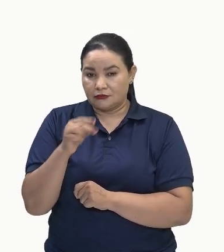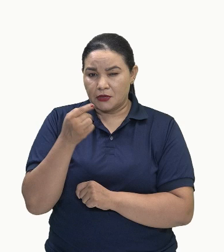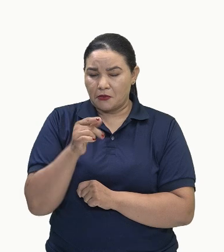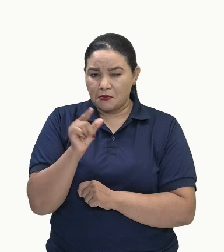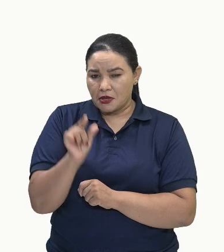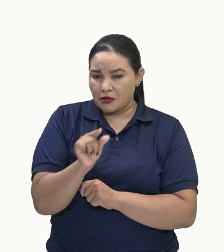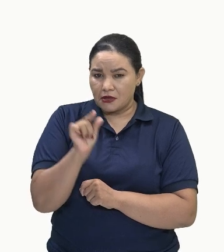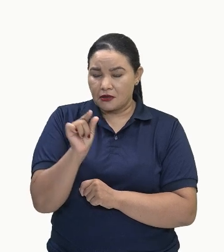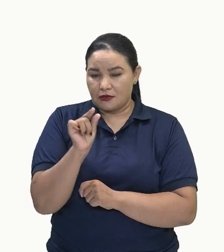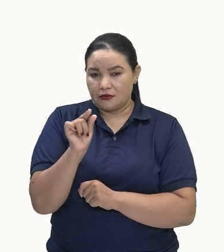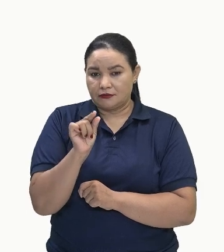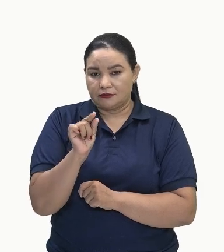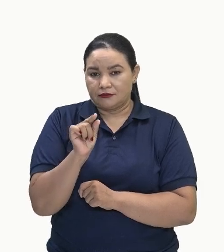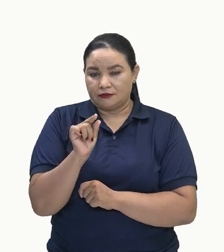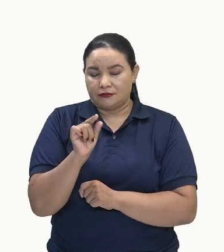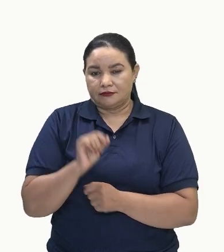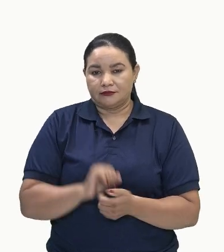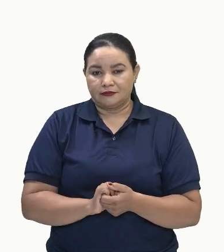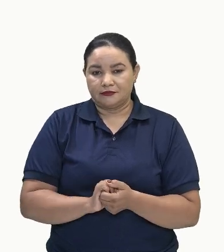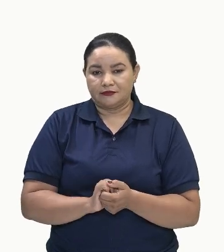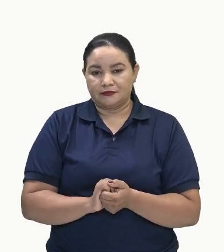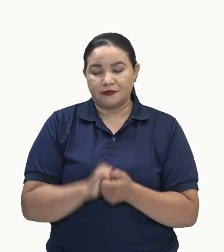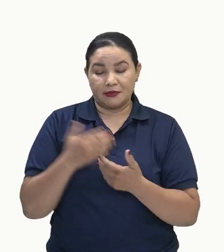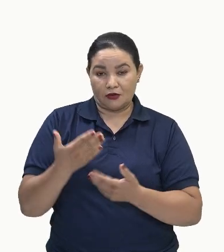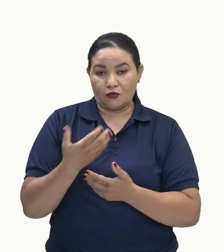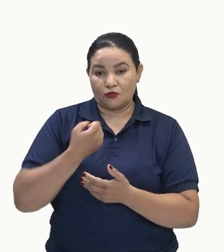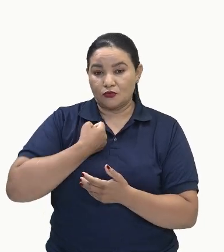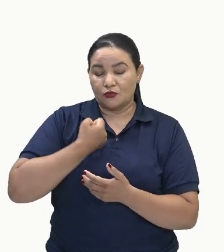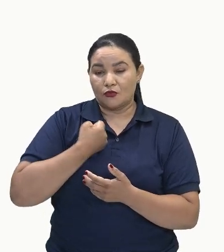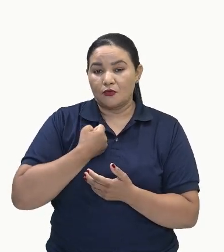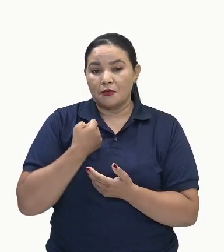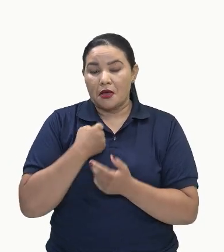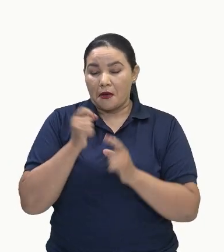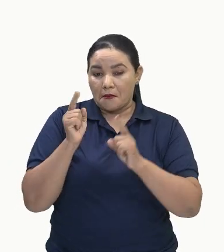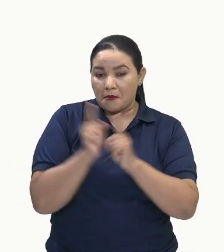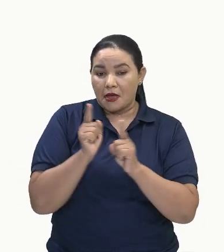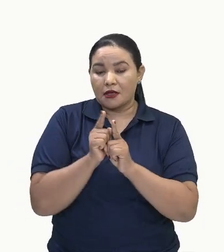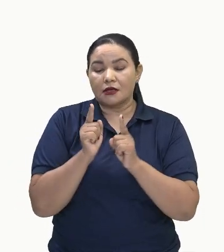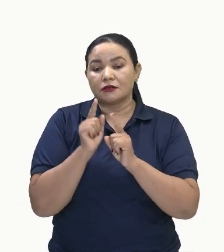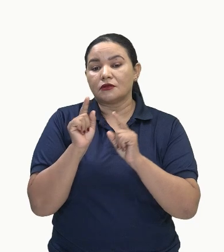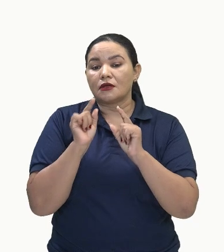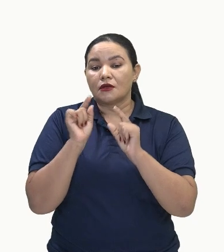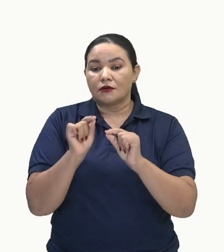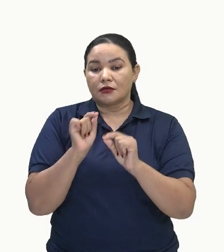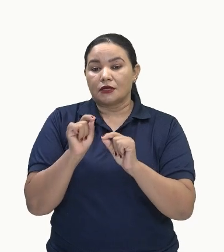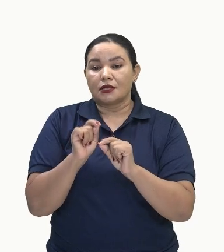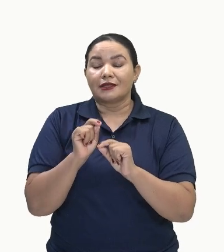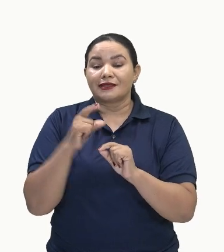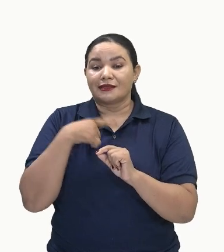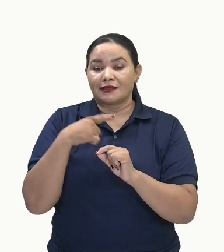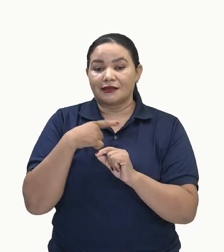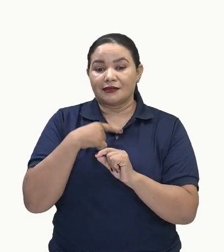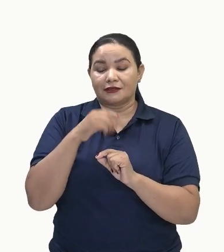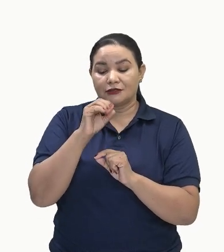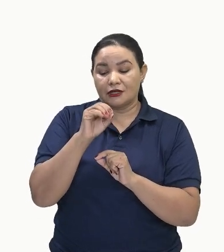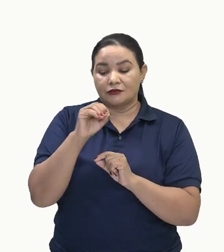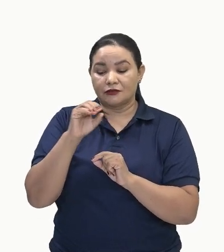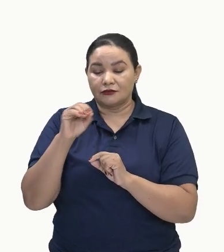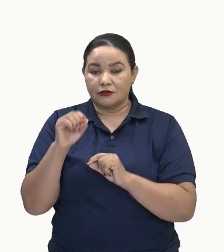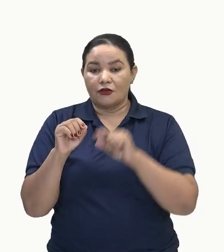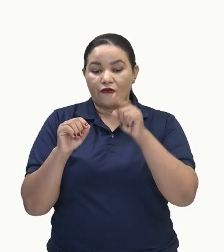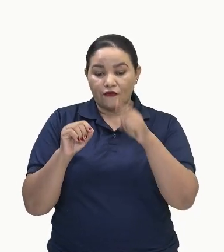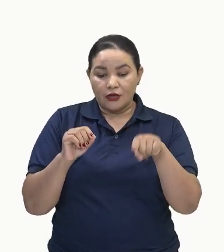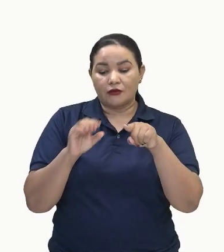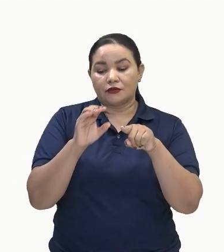E aí, esses números muito pequenos são aqueles que possuem muitos zeros após as vírgulas